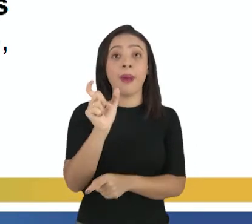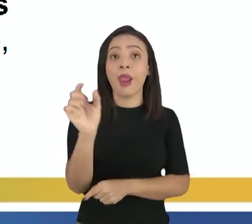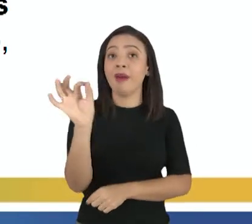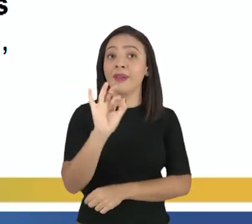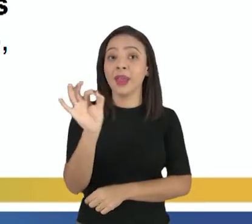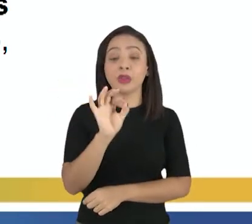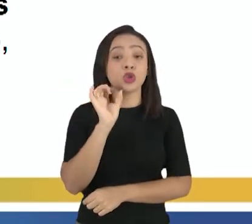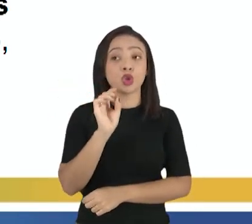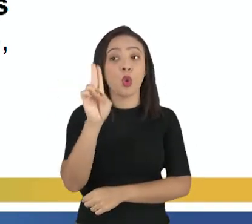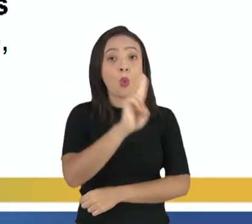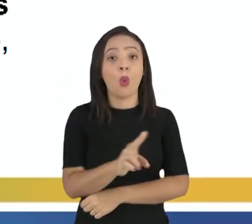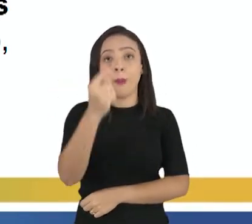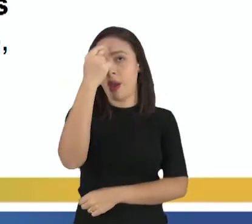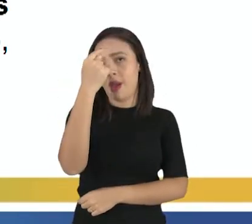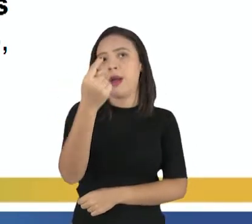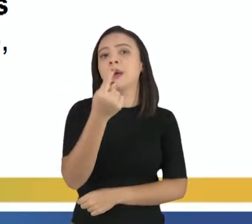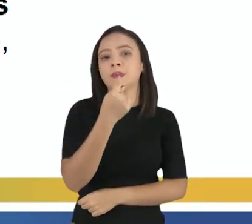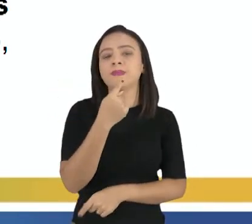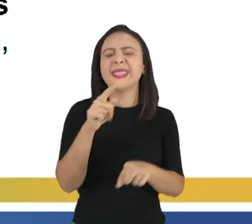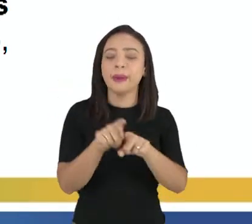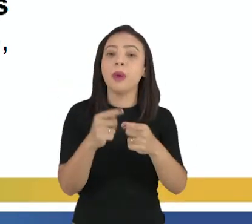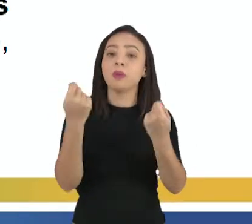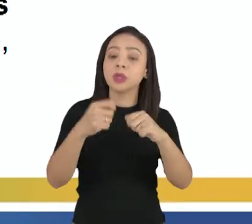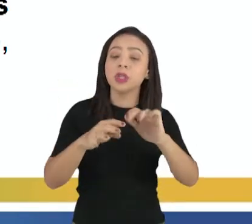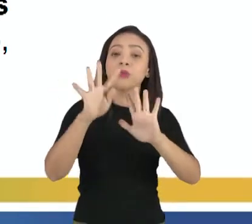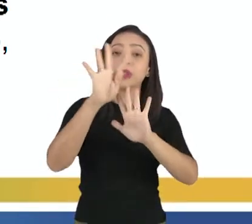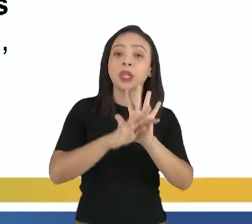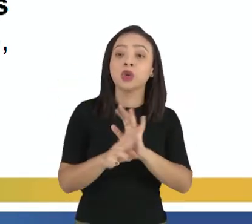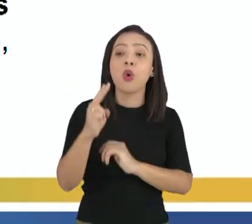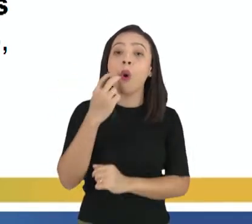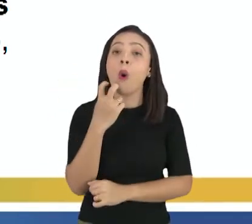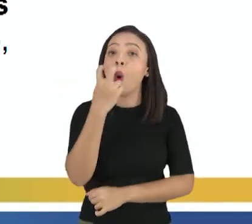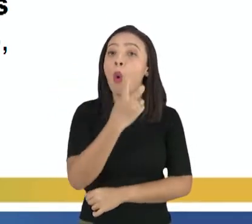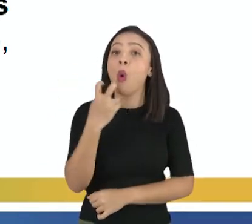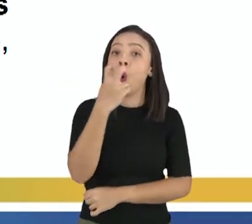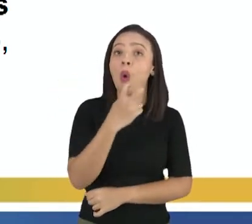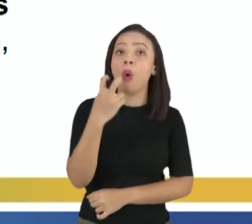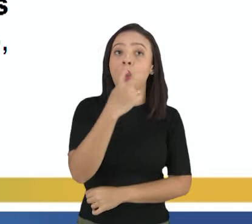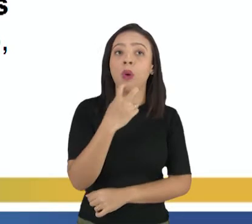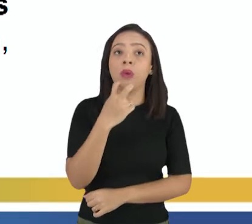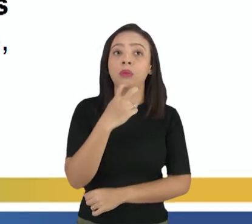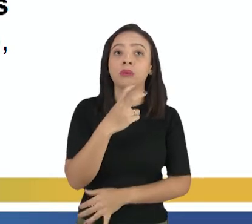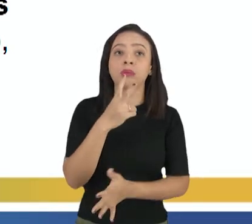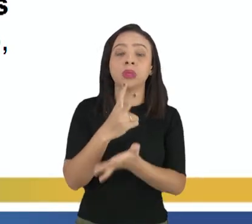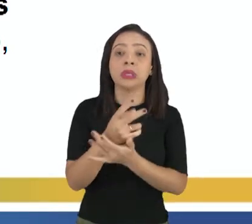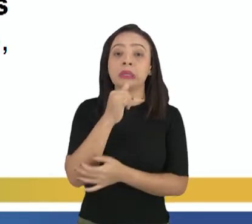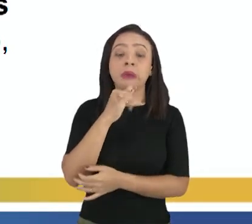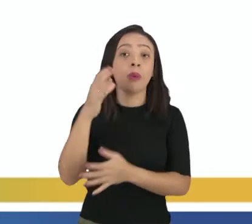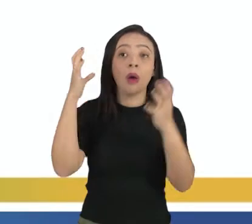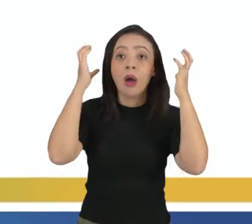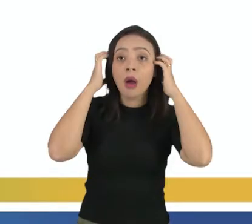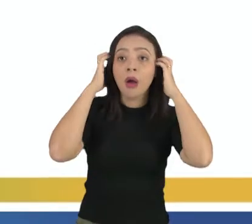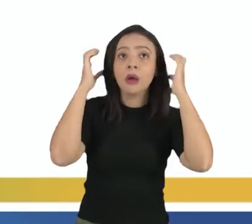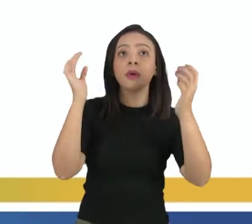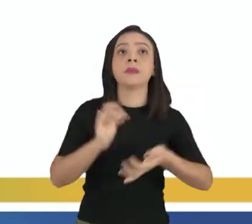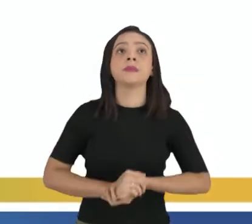o uso de imagens, e ainda textos orais, por exemplo, aqueles veiculados pelo rádio.